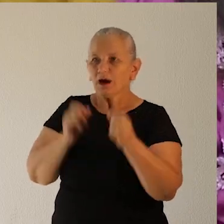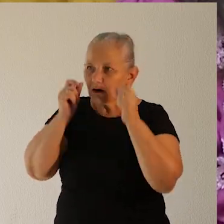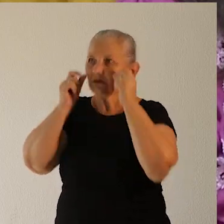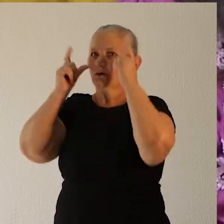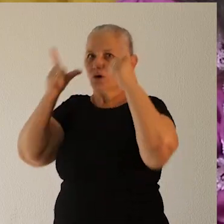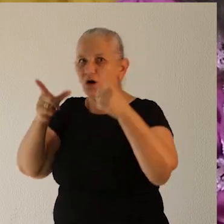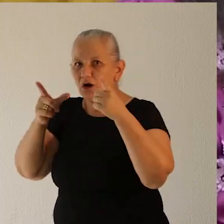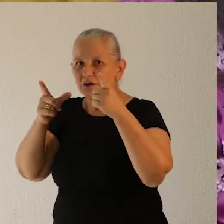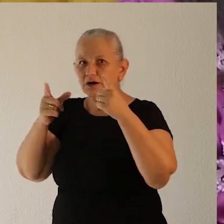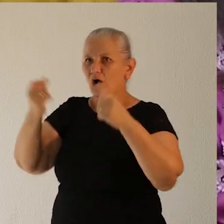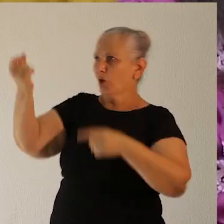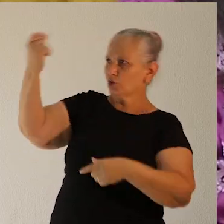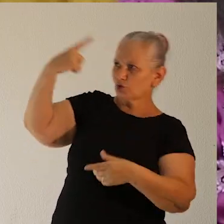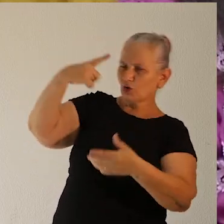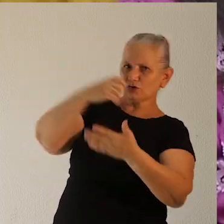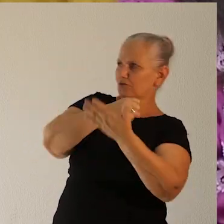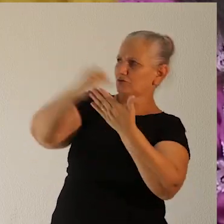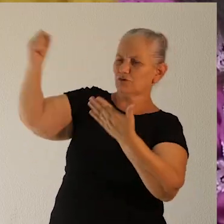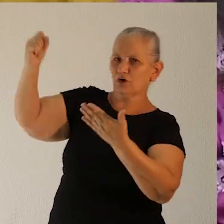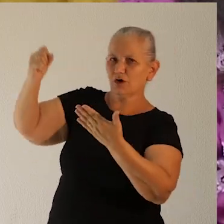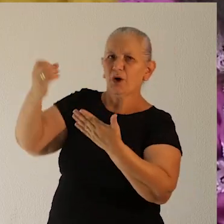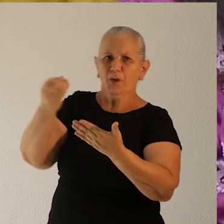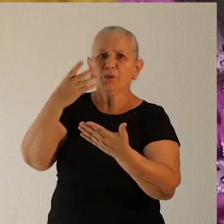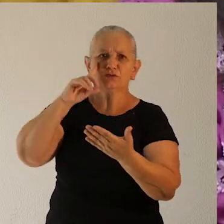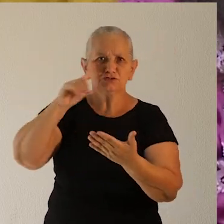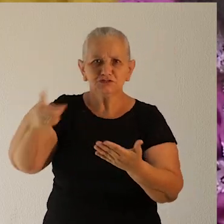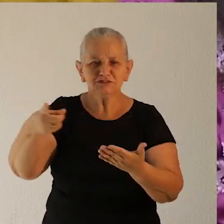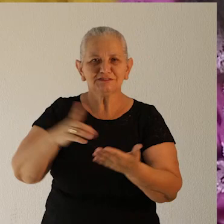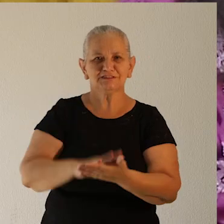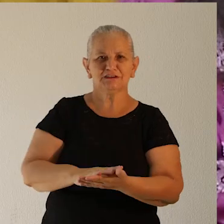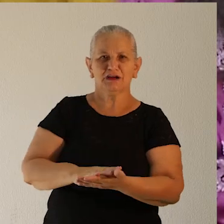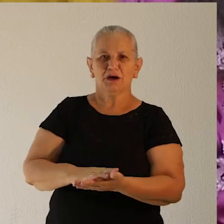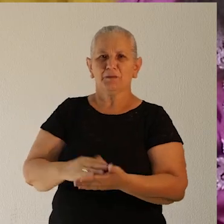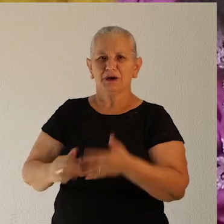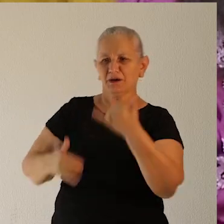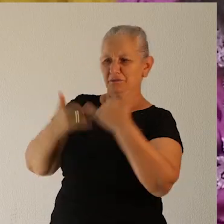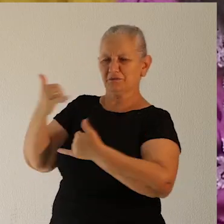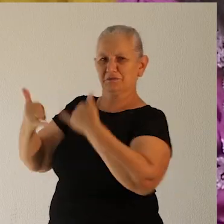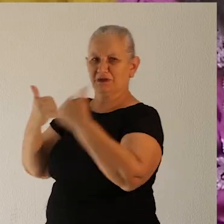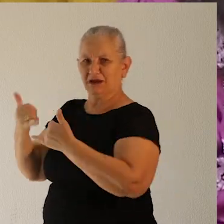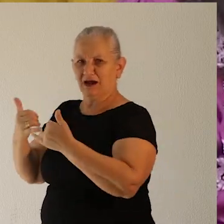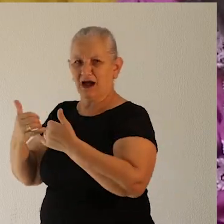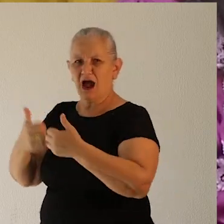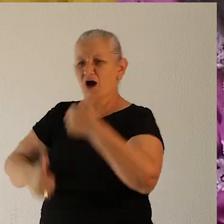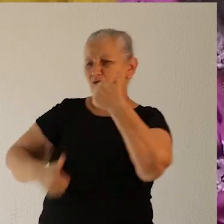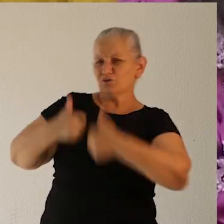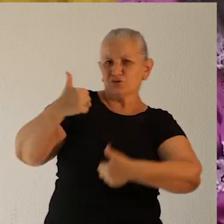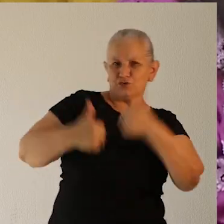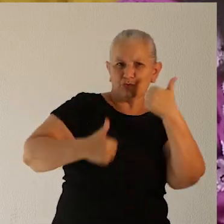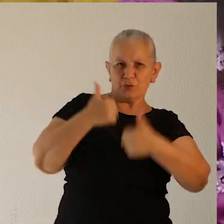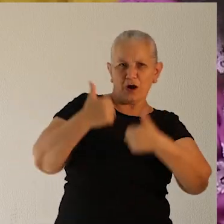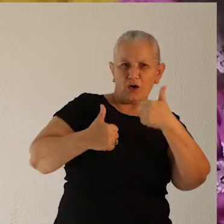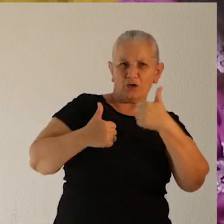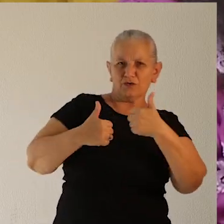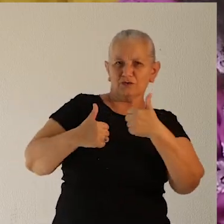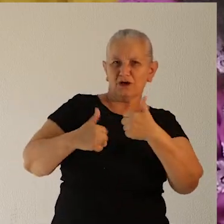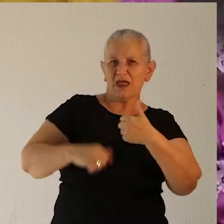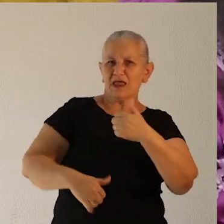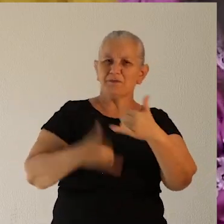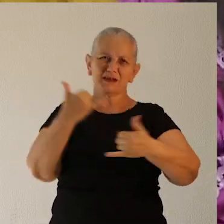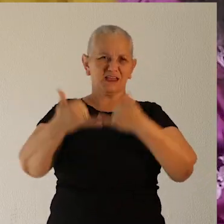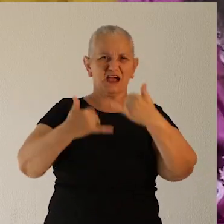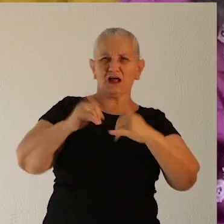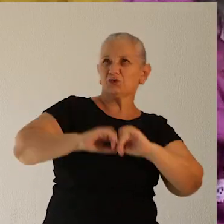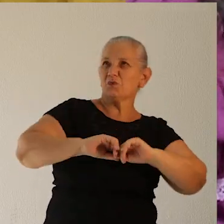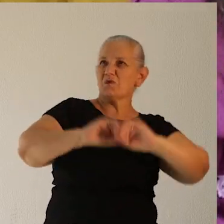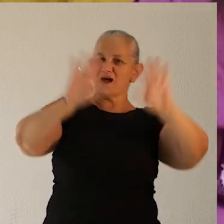o sol já gritou bom dia. Pra vadiar, pra molecar, bola de meia, pipa no ar.